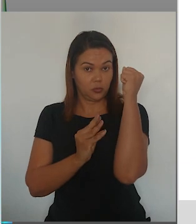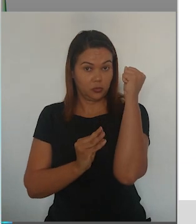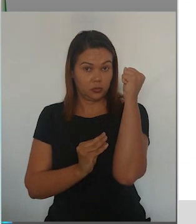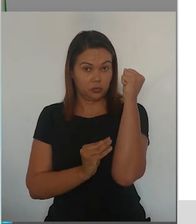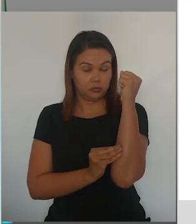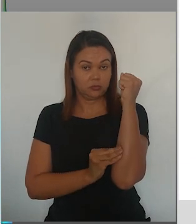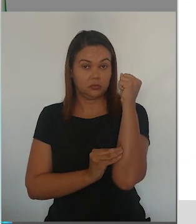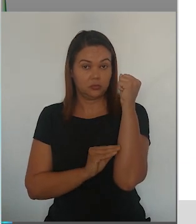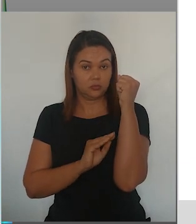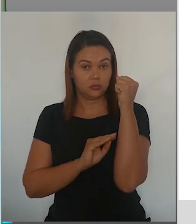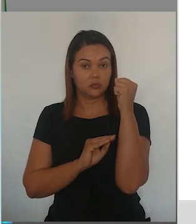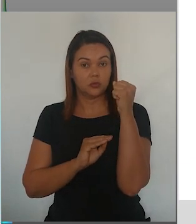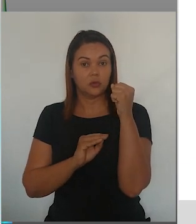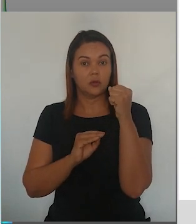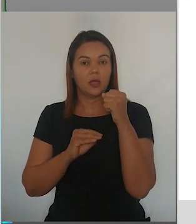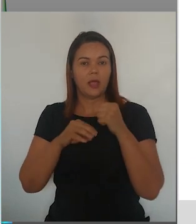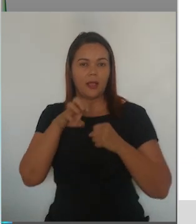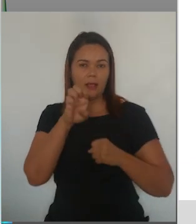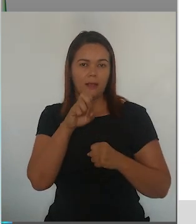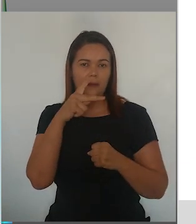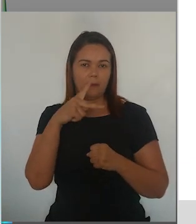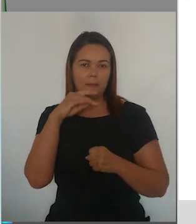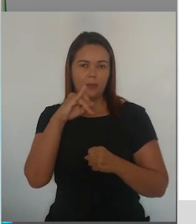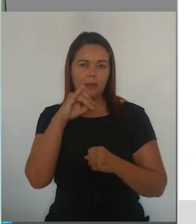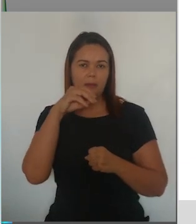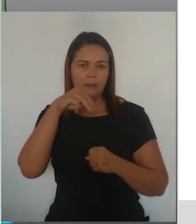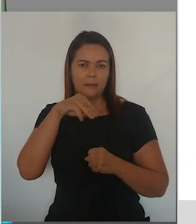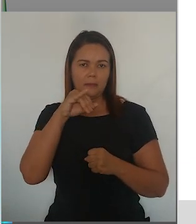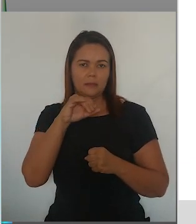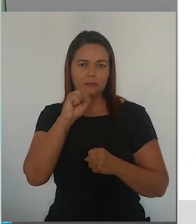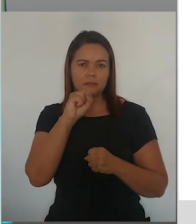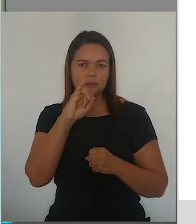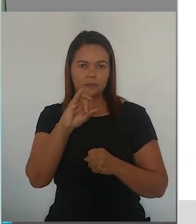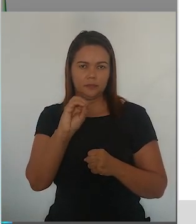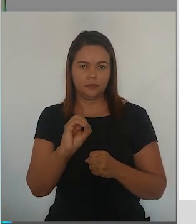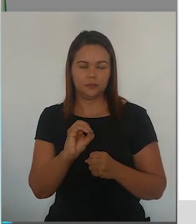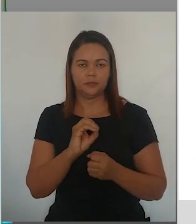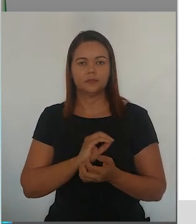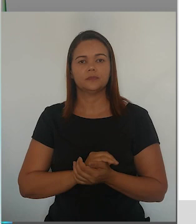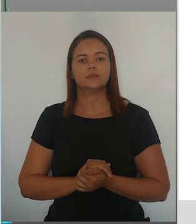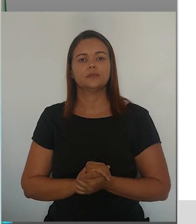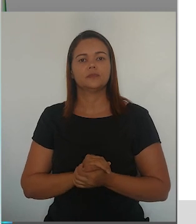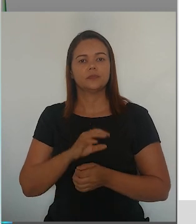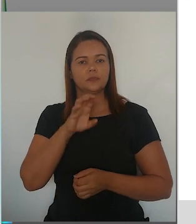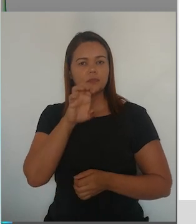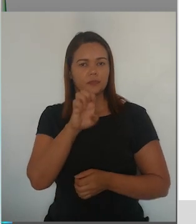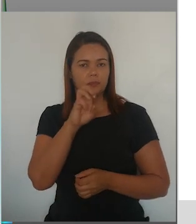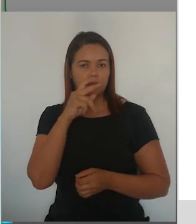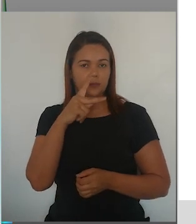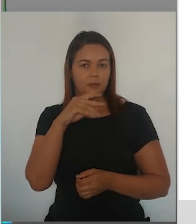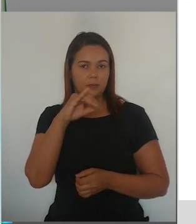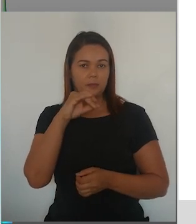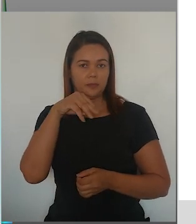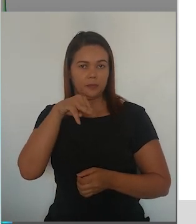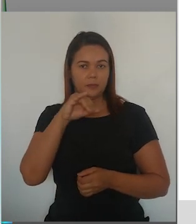A cobertura externa do músculo será realizada pelo epimísio.